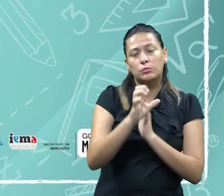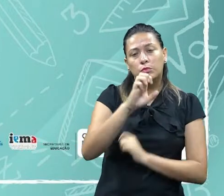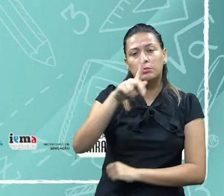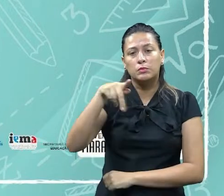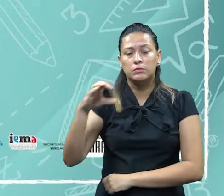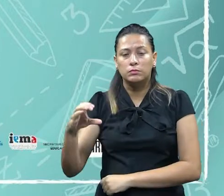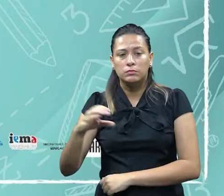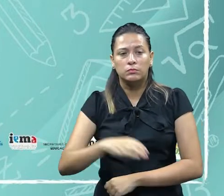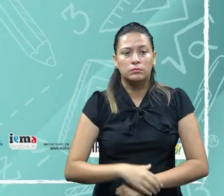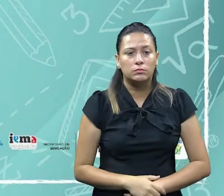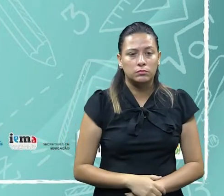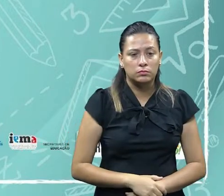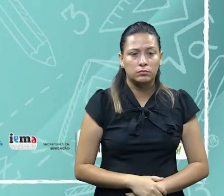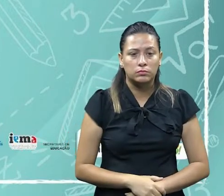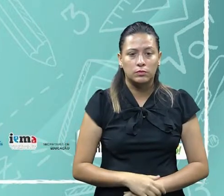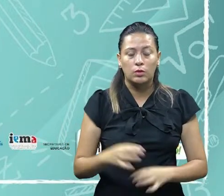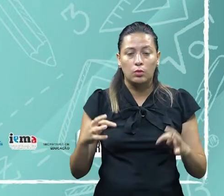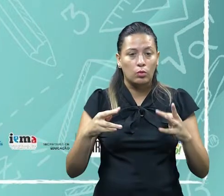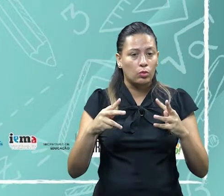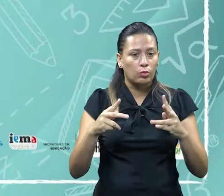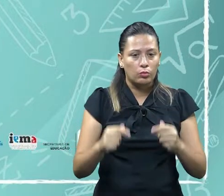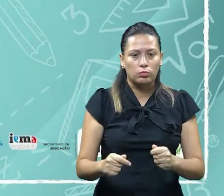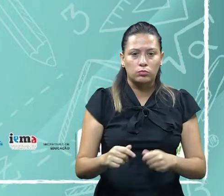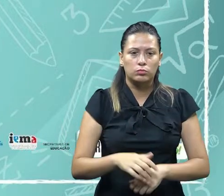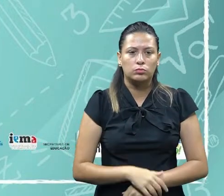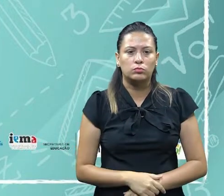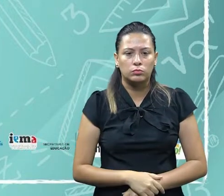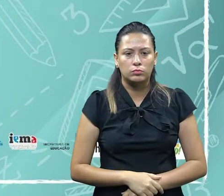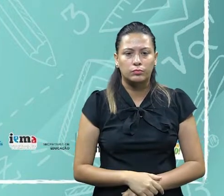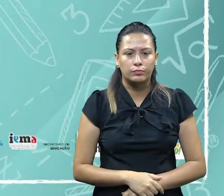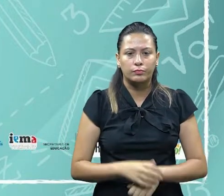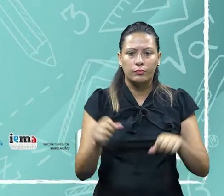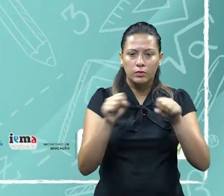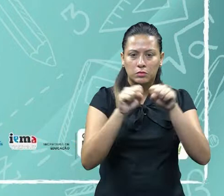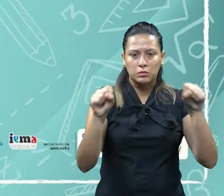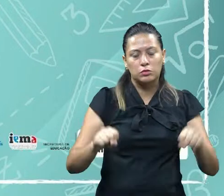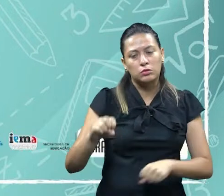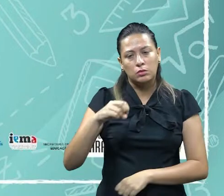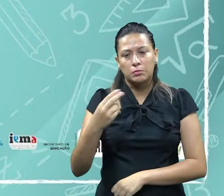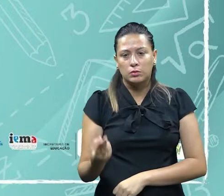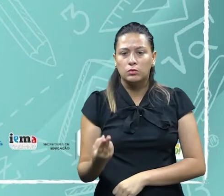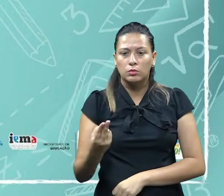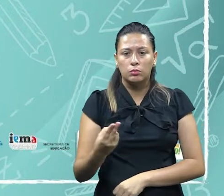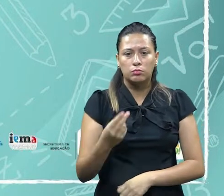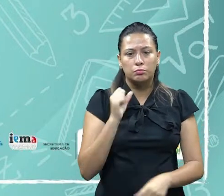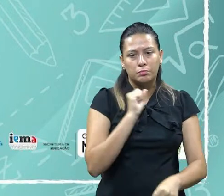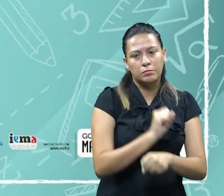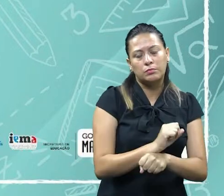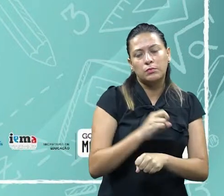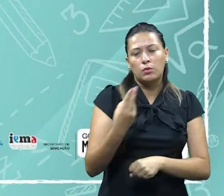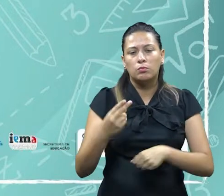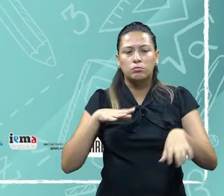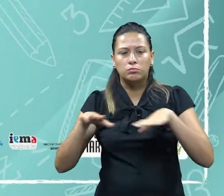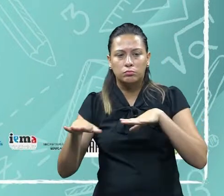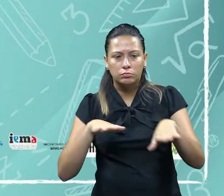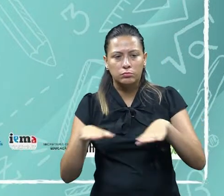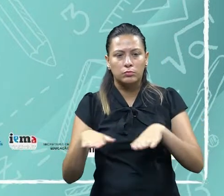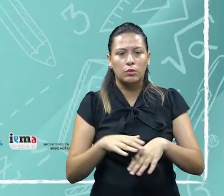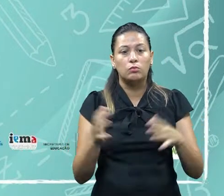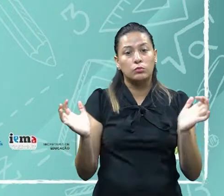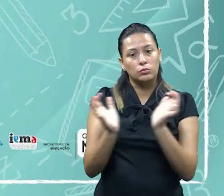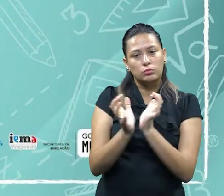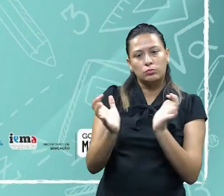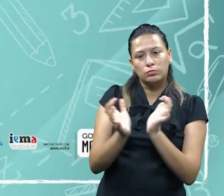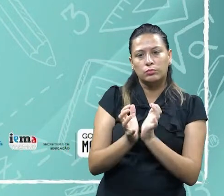coletivo, os EPC. EPC é todo dispositivo, sistema ou meio fixo ou móvel de